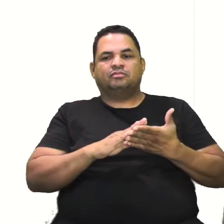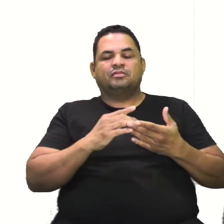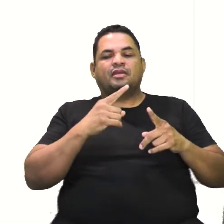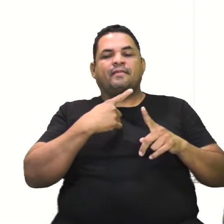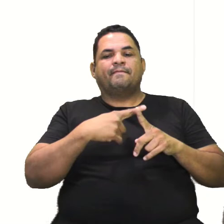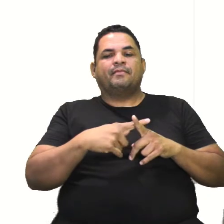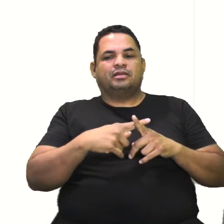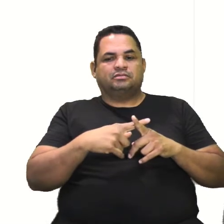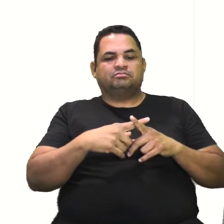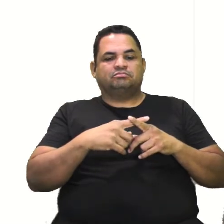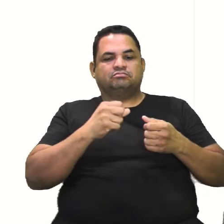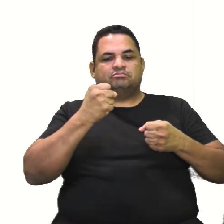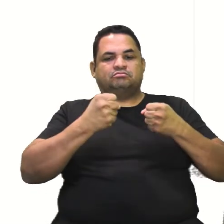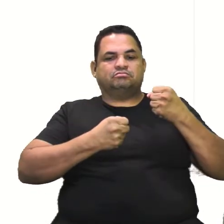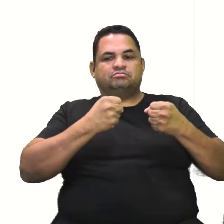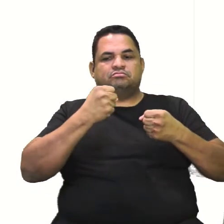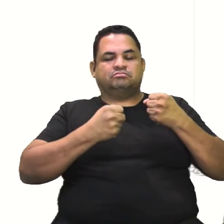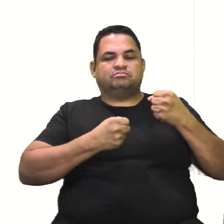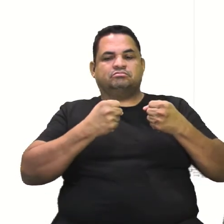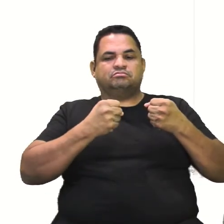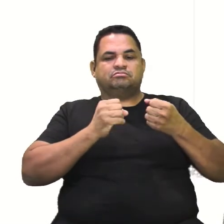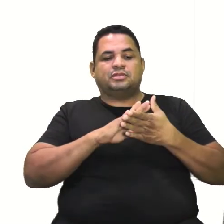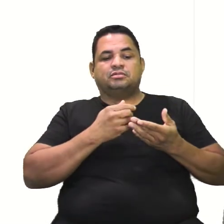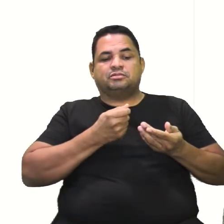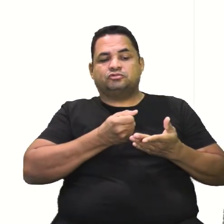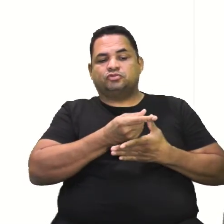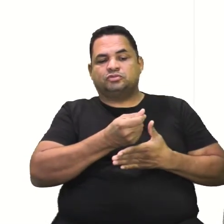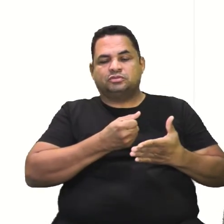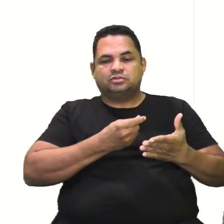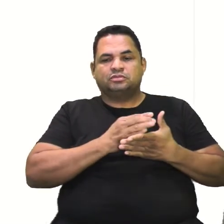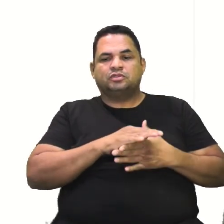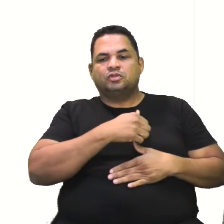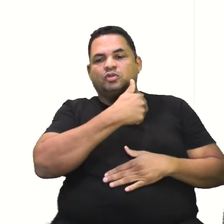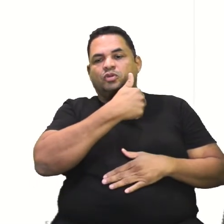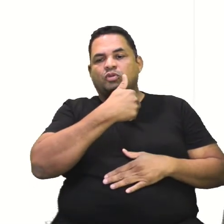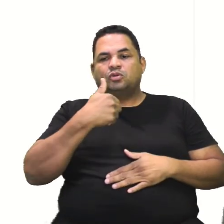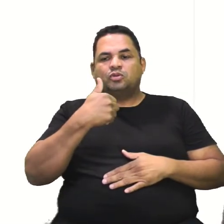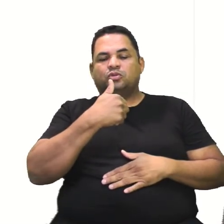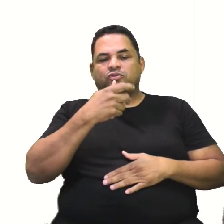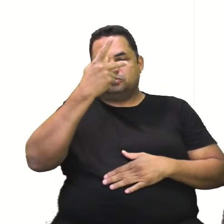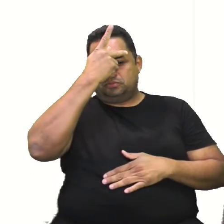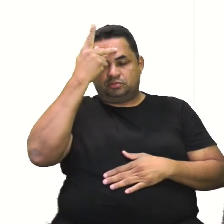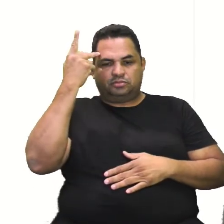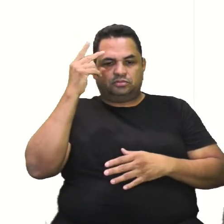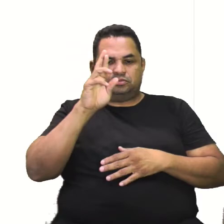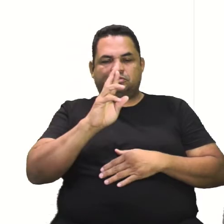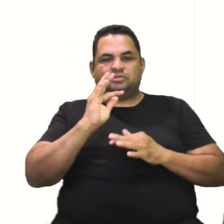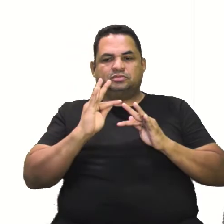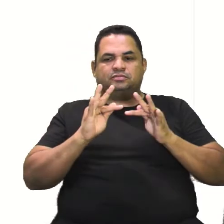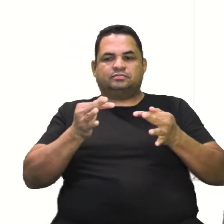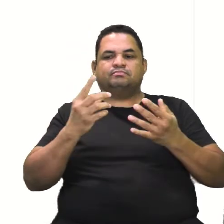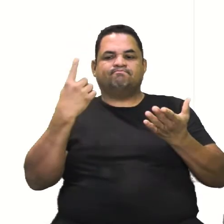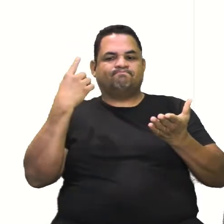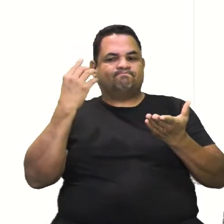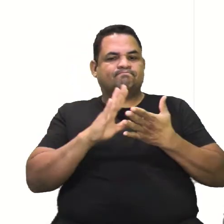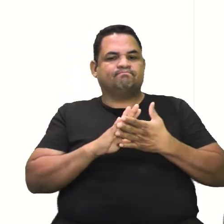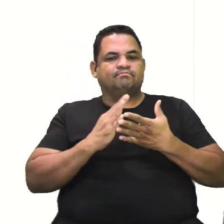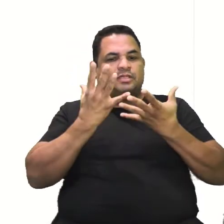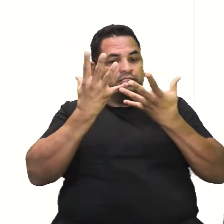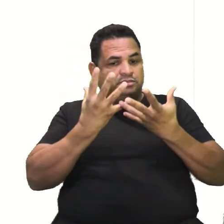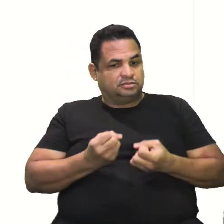Mais o motorista e o cobrador, 11 pessoas é a resposta final.